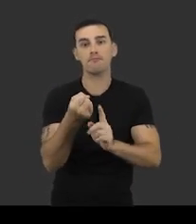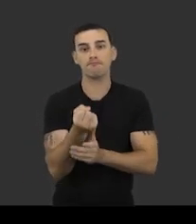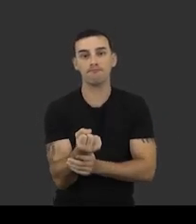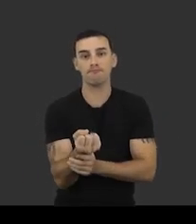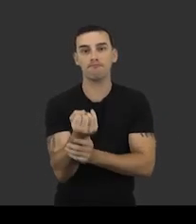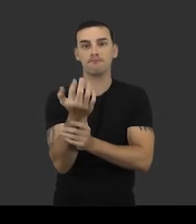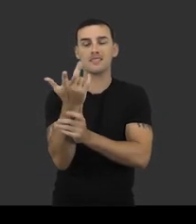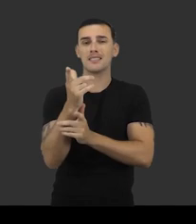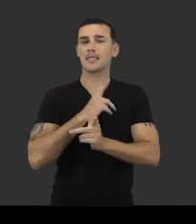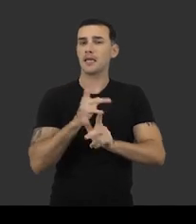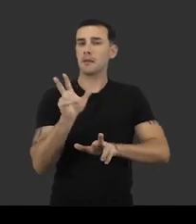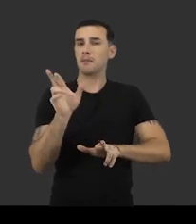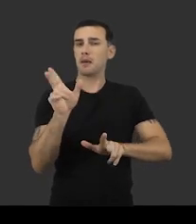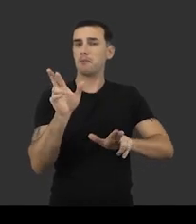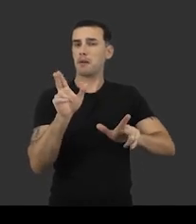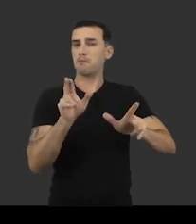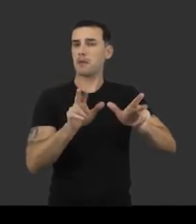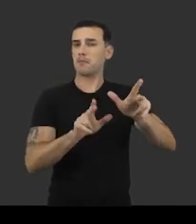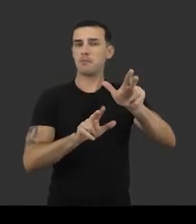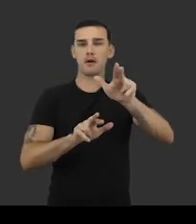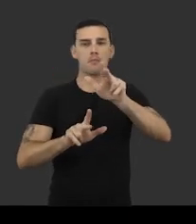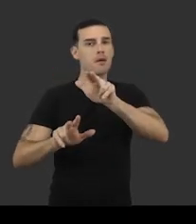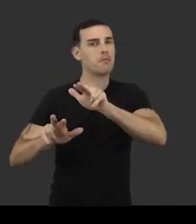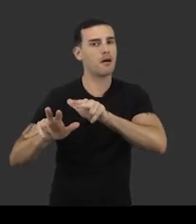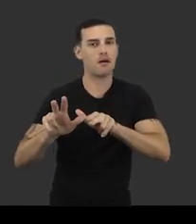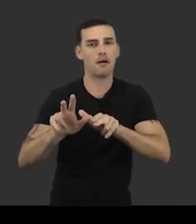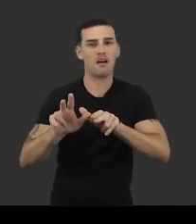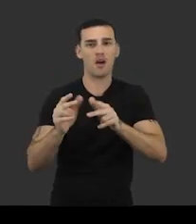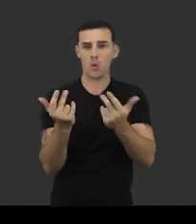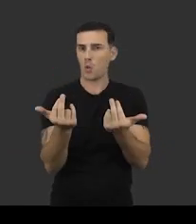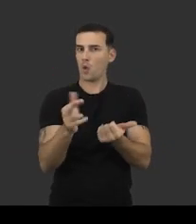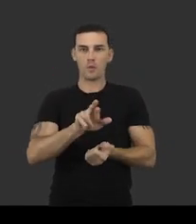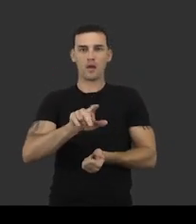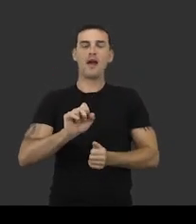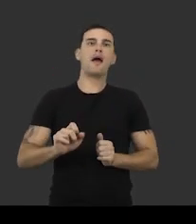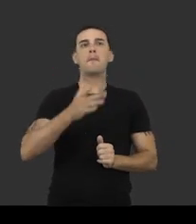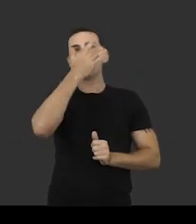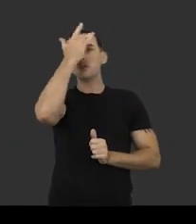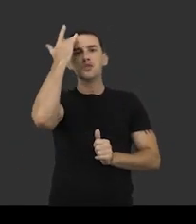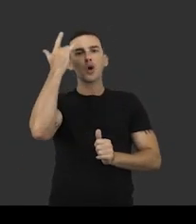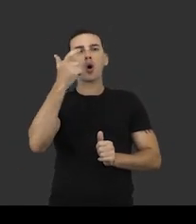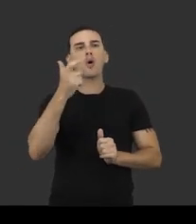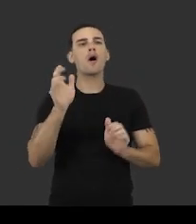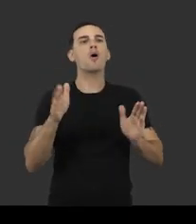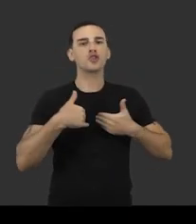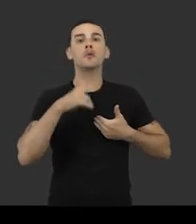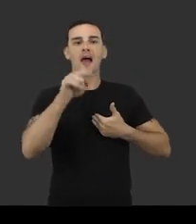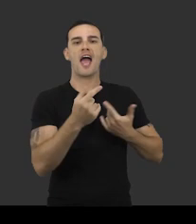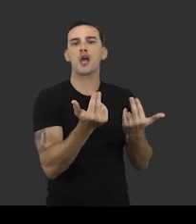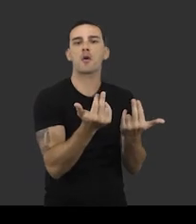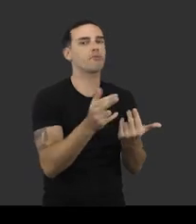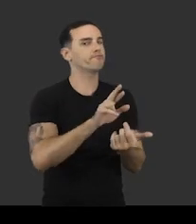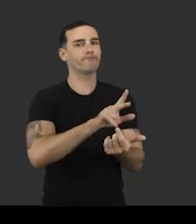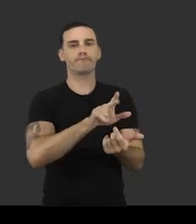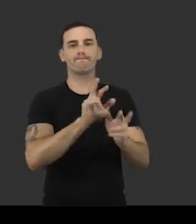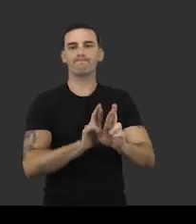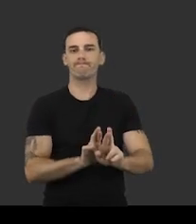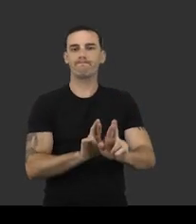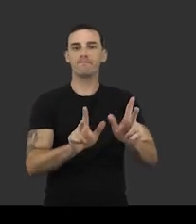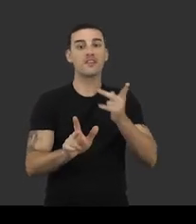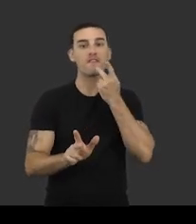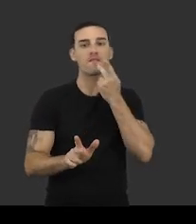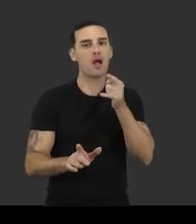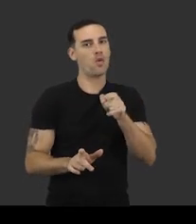são muito heterogêneas. Então não é assim, ah, todo mundo com autismo apresenta tal coisa. Não, a gente não está